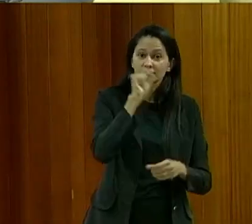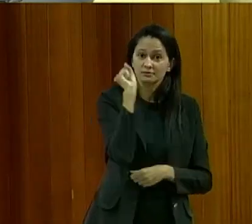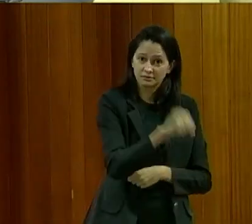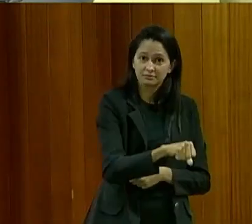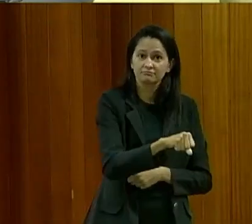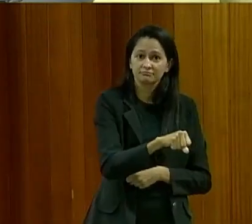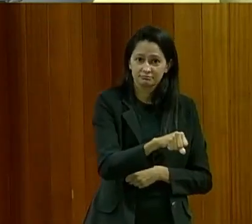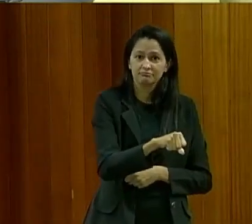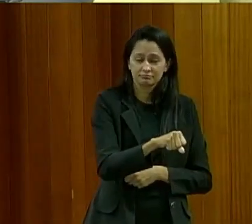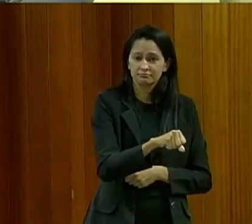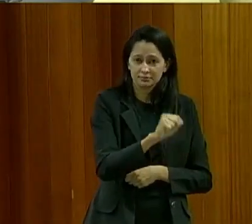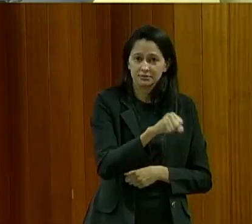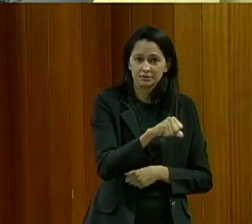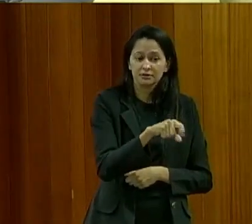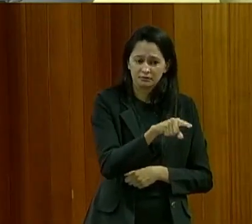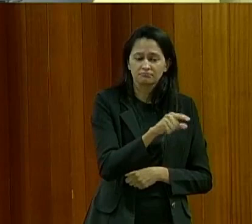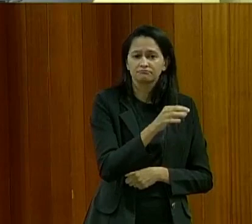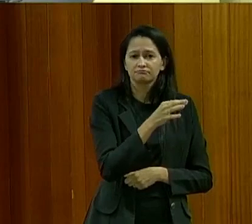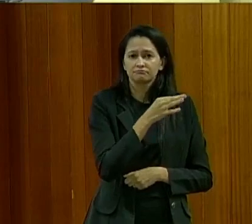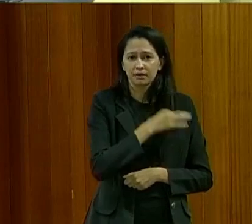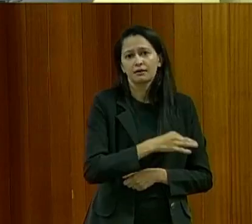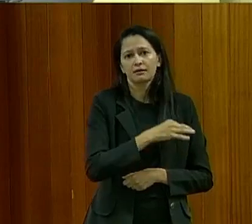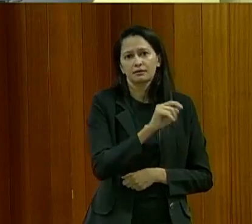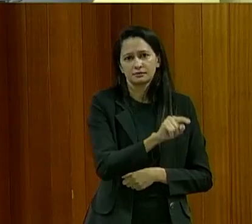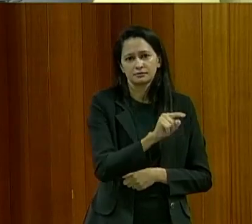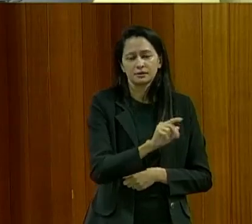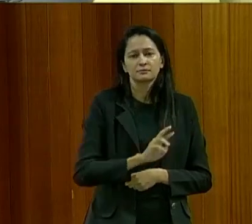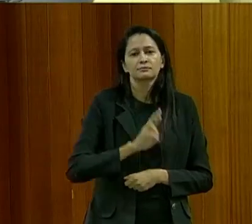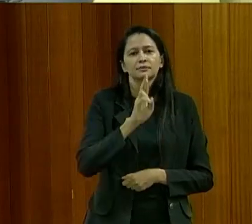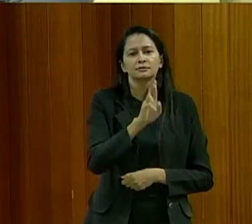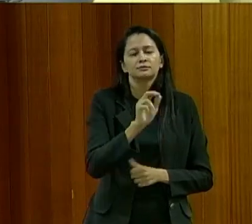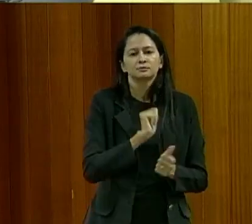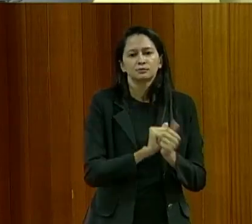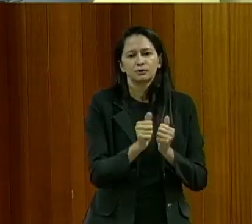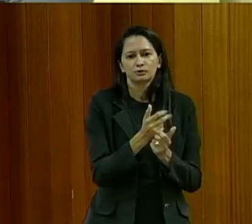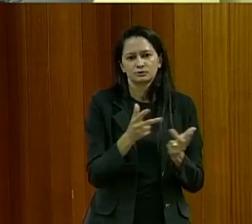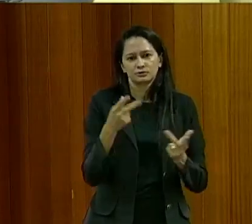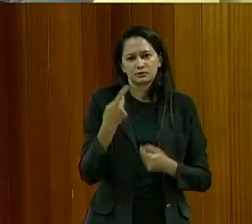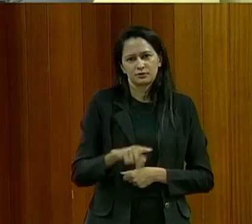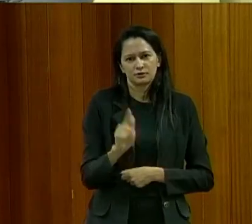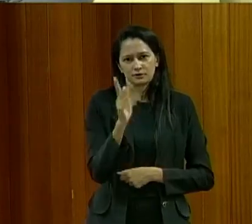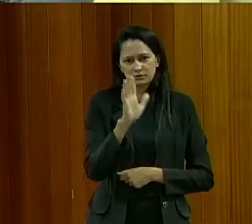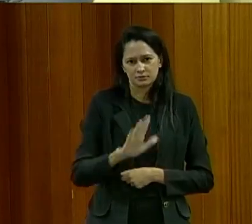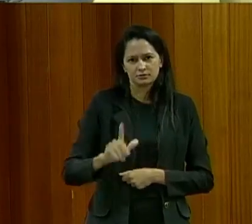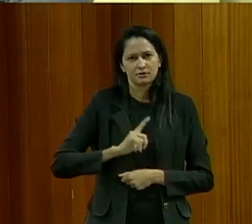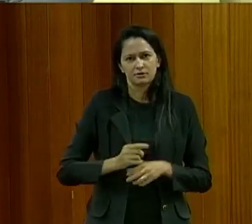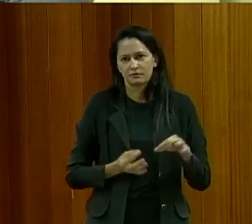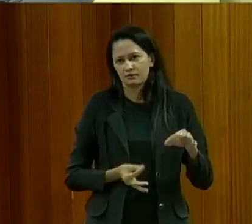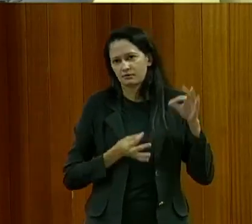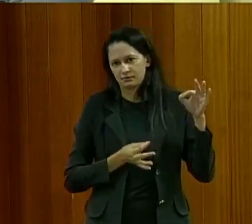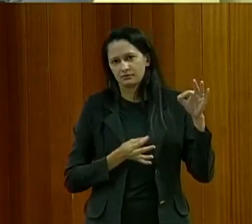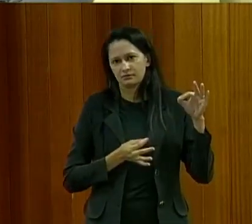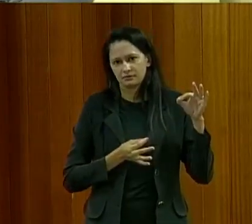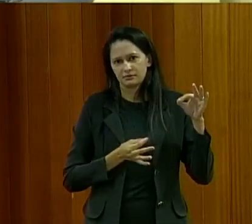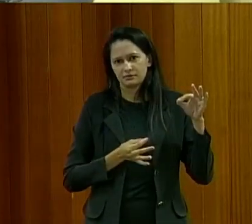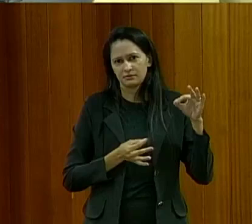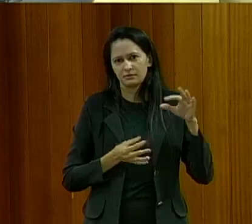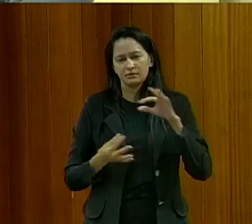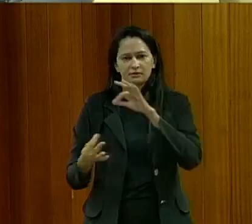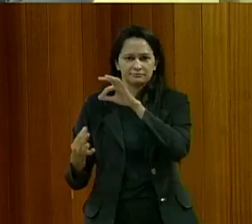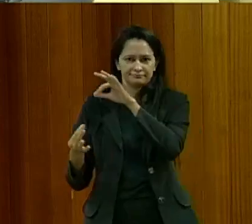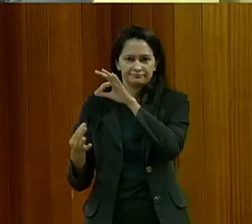honrou, representou o esporte. Está aqui o projeto, está aqui na minha mão, está aqui inteiro, até porque, para não enfiar